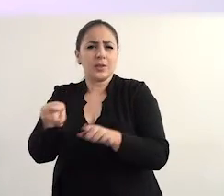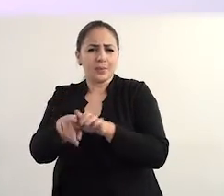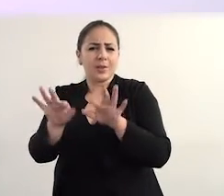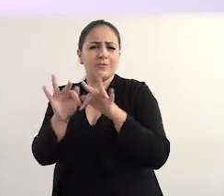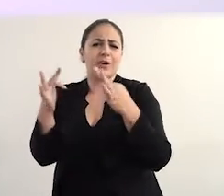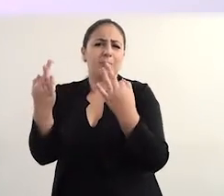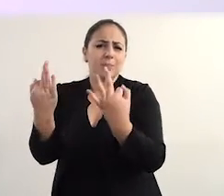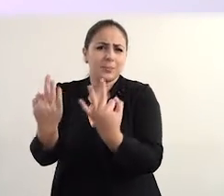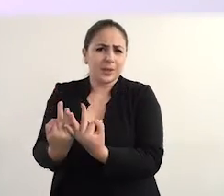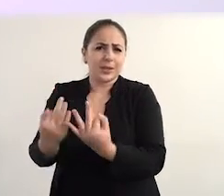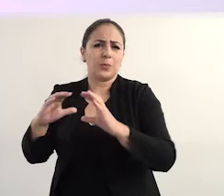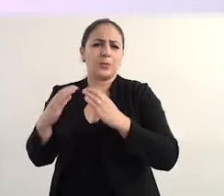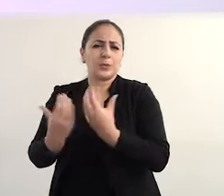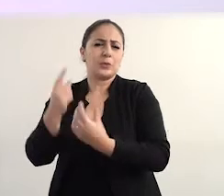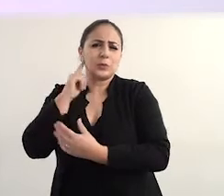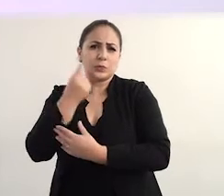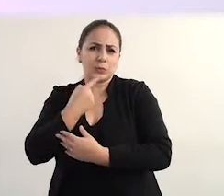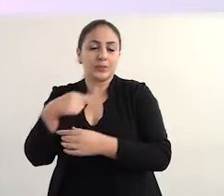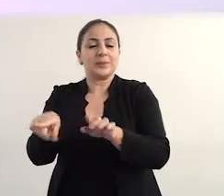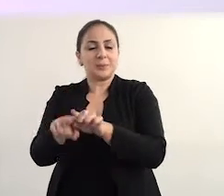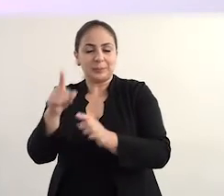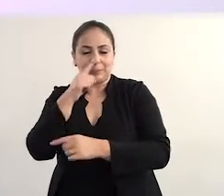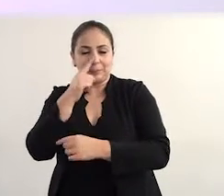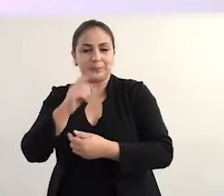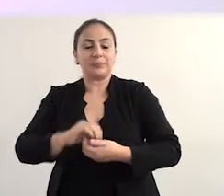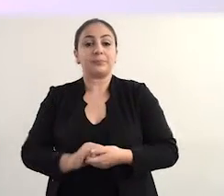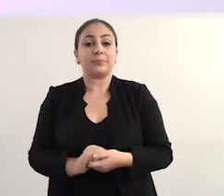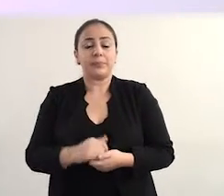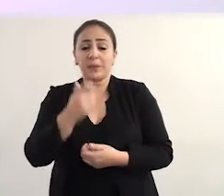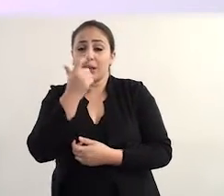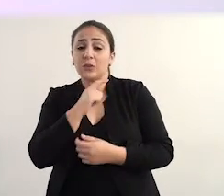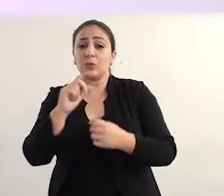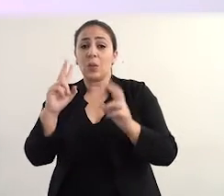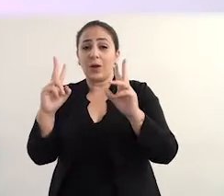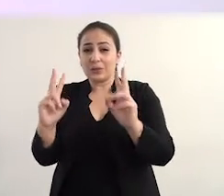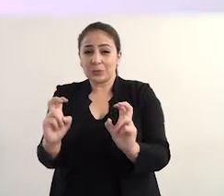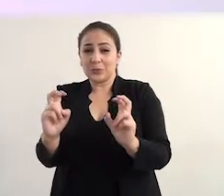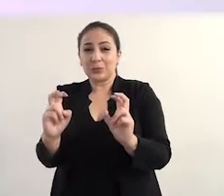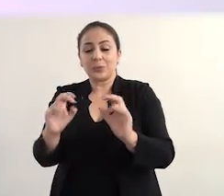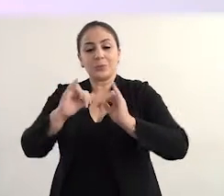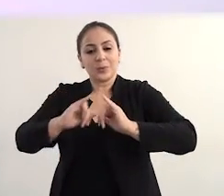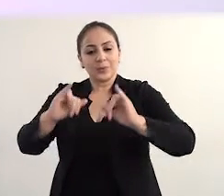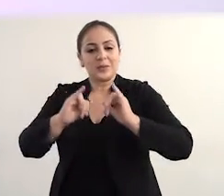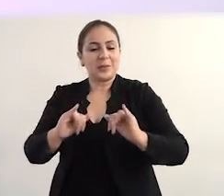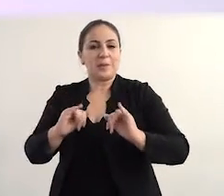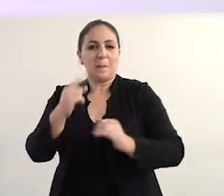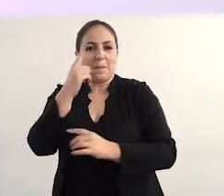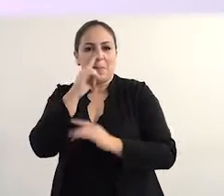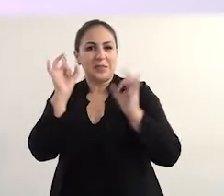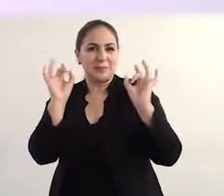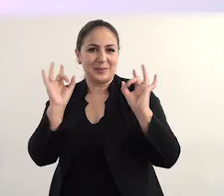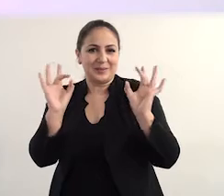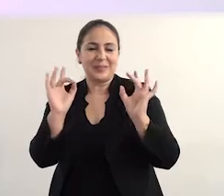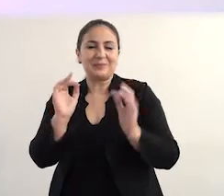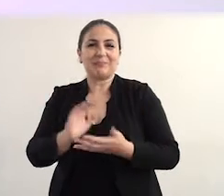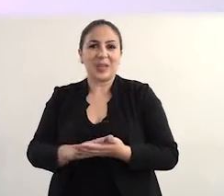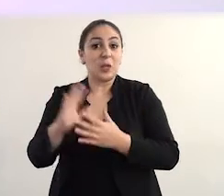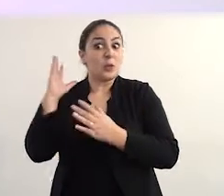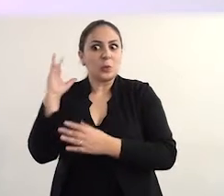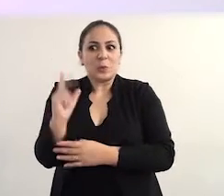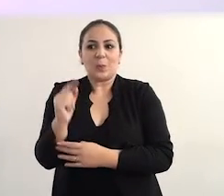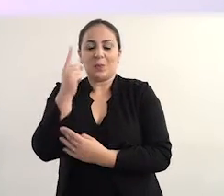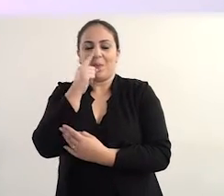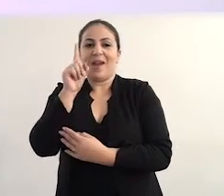comunidade surda, enfim, mães. Eu acho que o tema do programa Mães Especiais, eu acho que todas as mães são especiais,